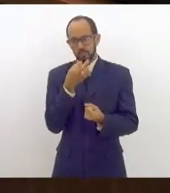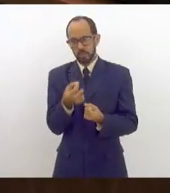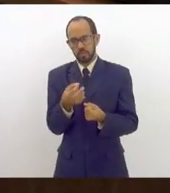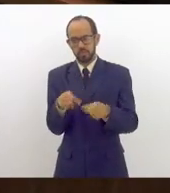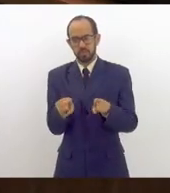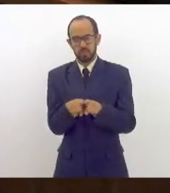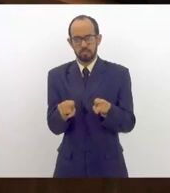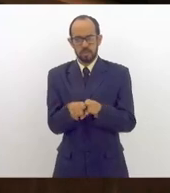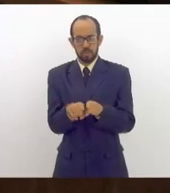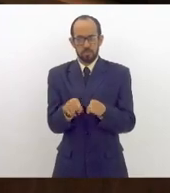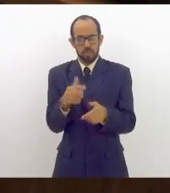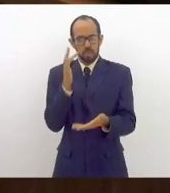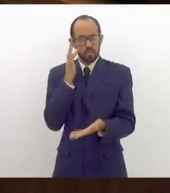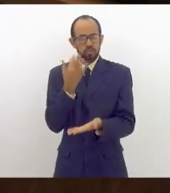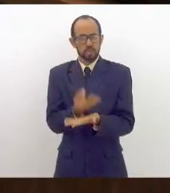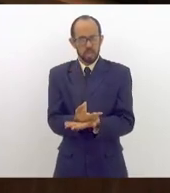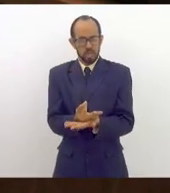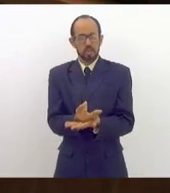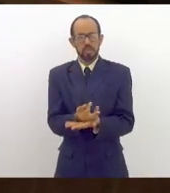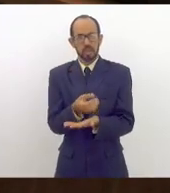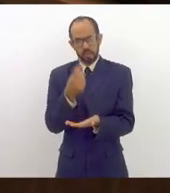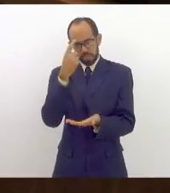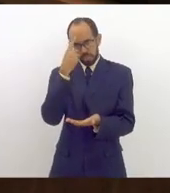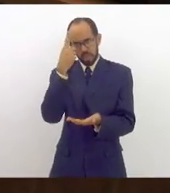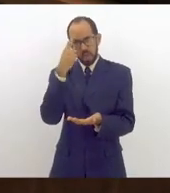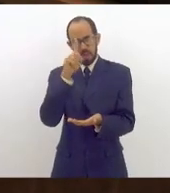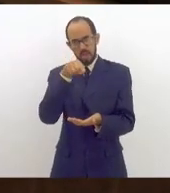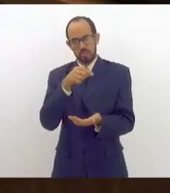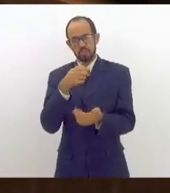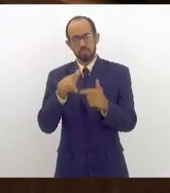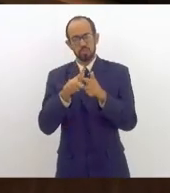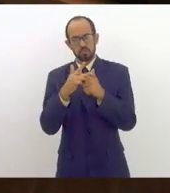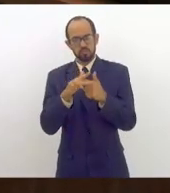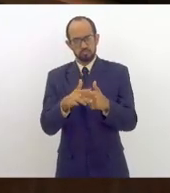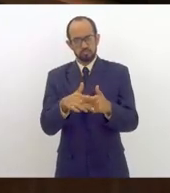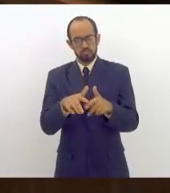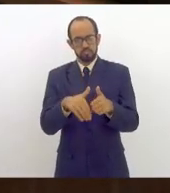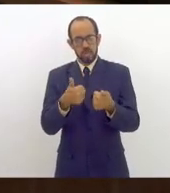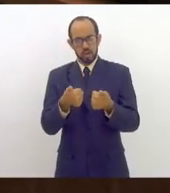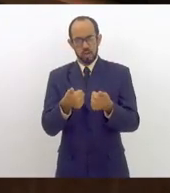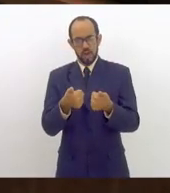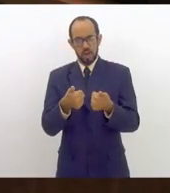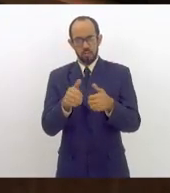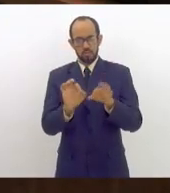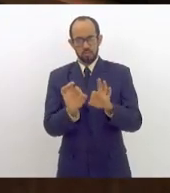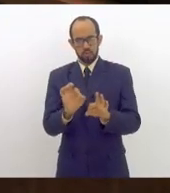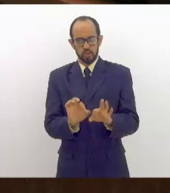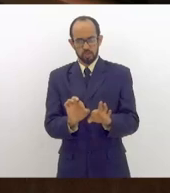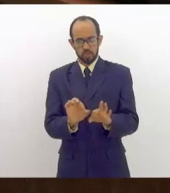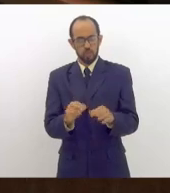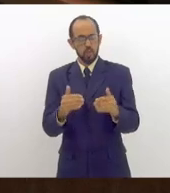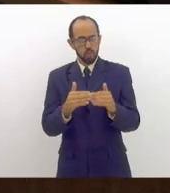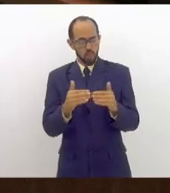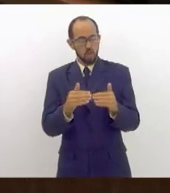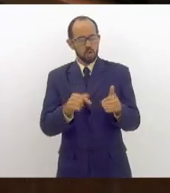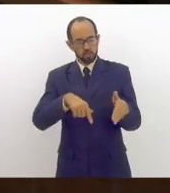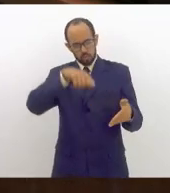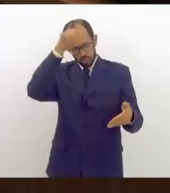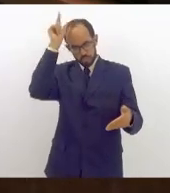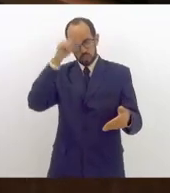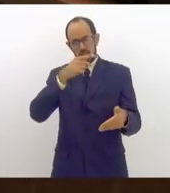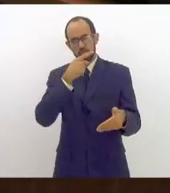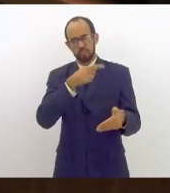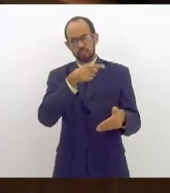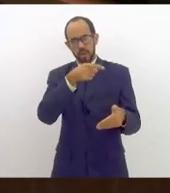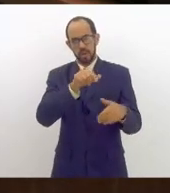absoluta que a ideia será sempre de melhorar o projeto. Concordo com o Luiz Paulo quando comenta